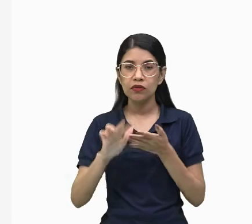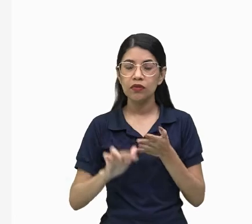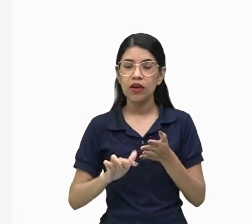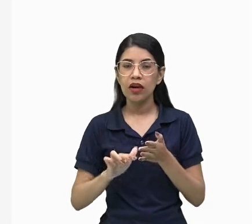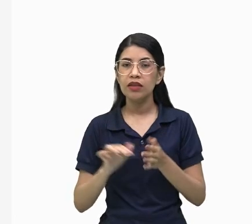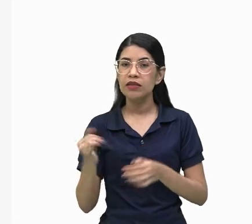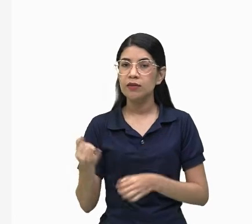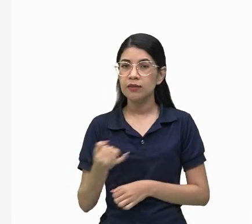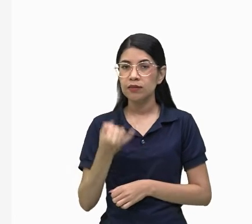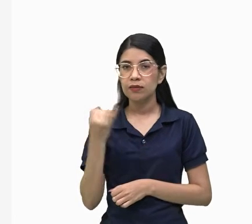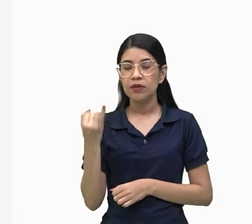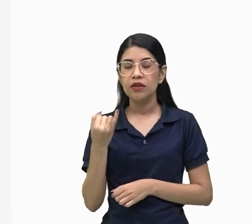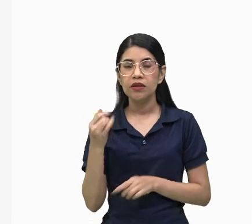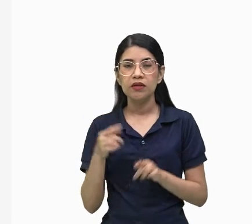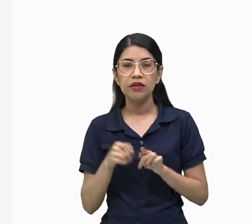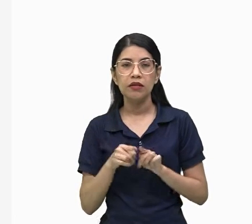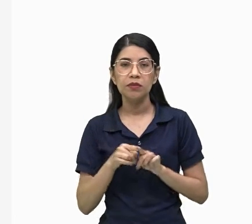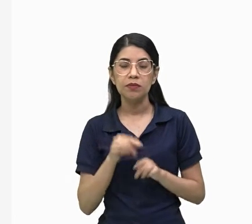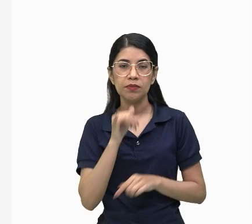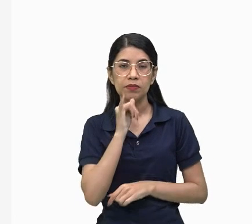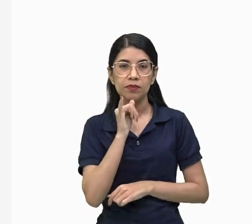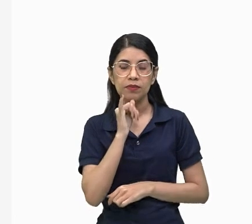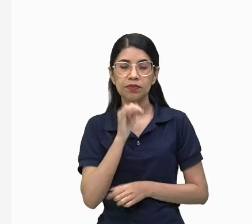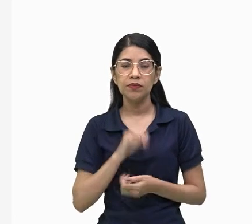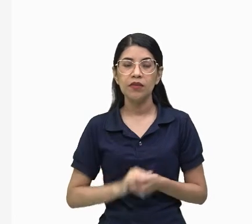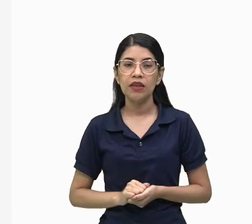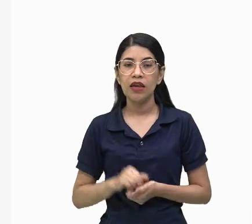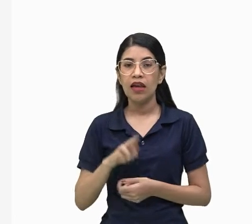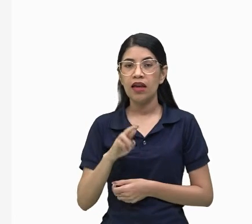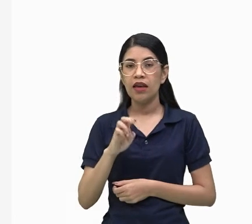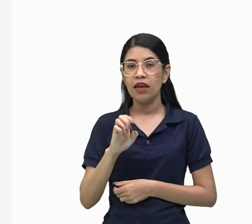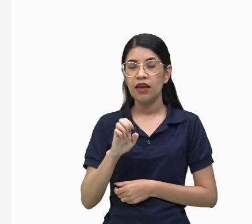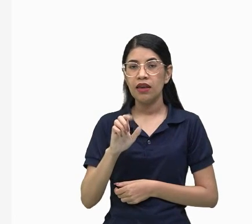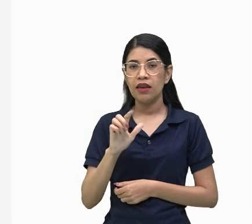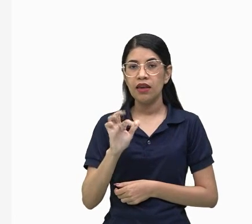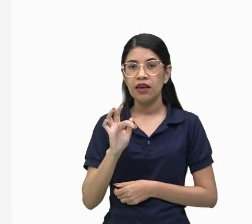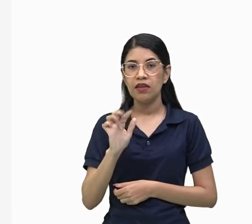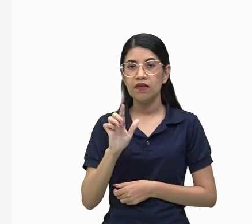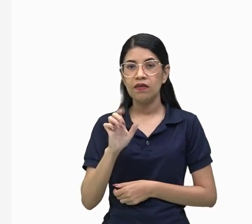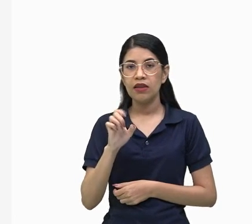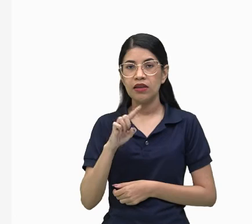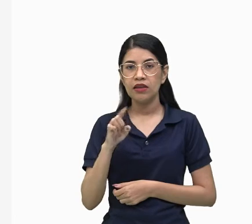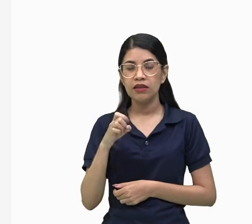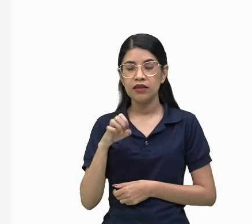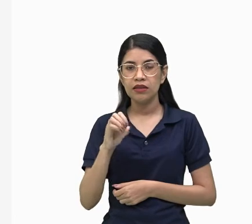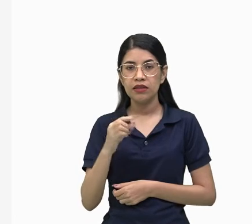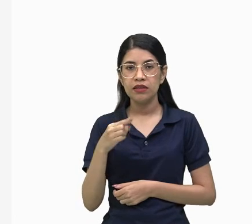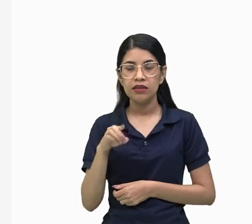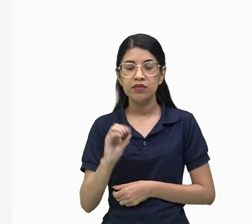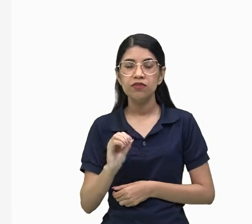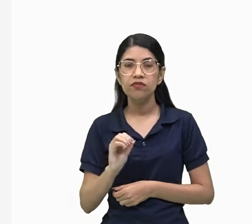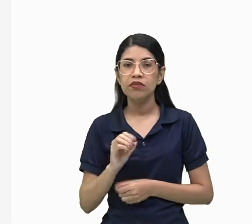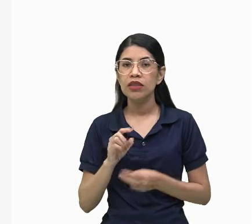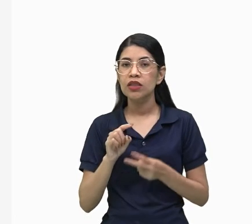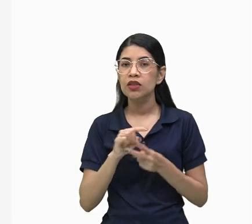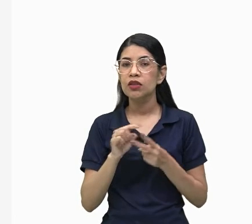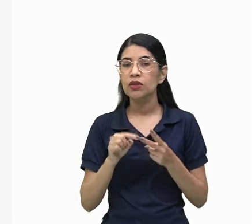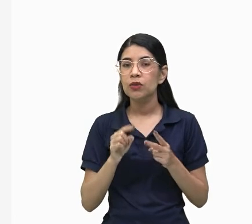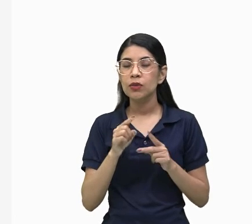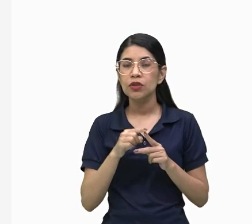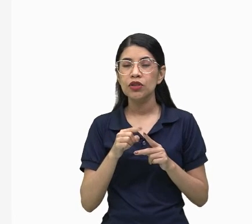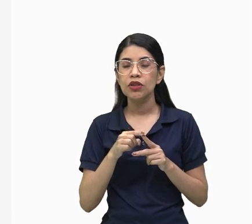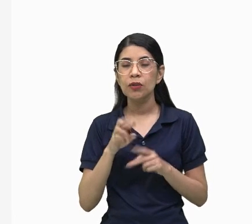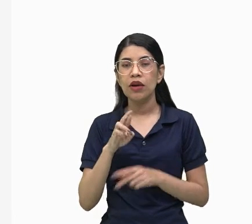são importantes, como, por exemplo, a reflexão. E aí eu vou ter dois tipos de reflexão. Eu vou ter a